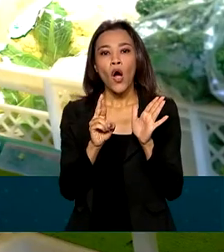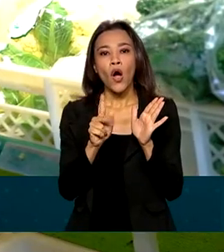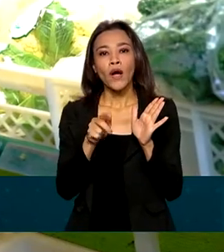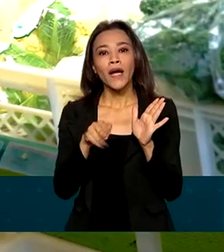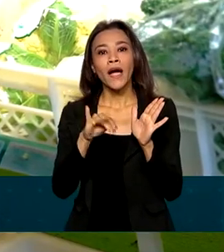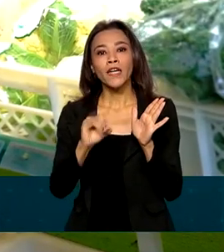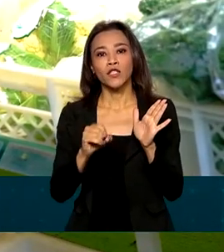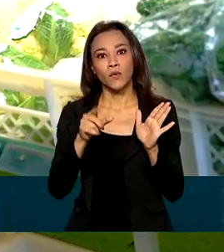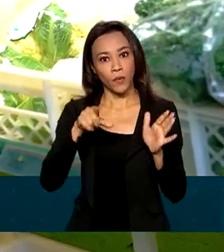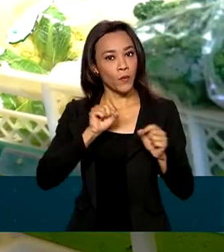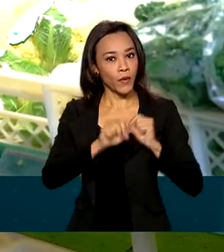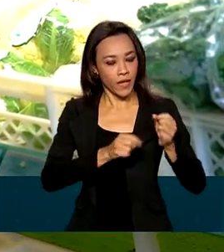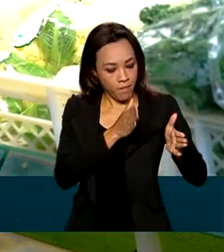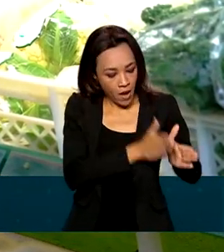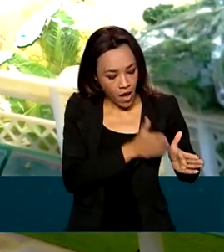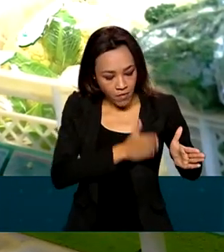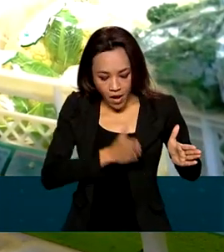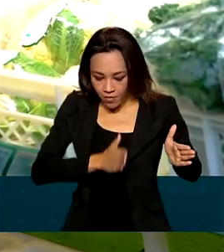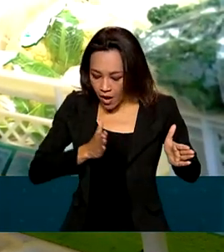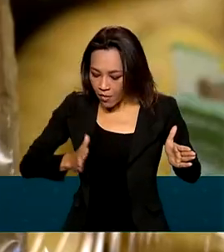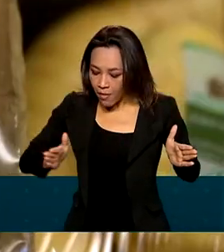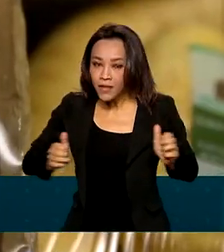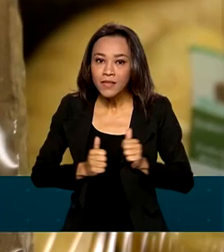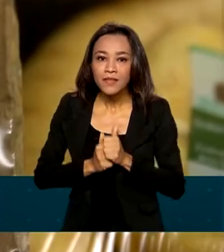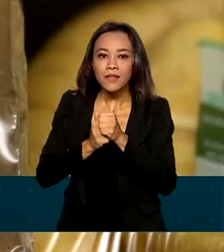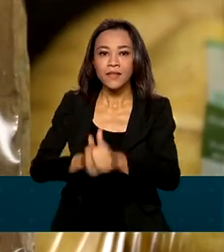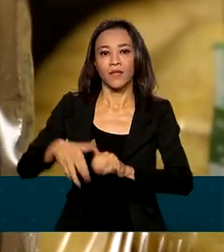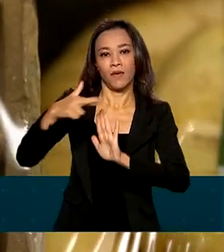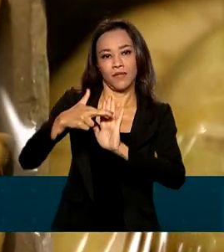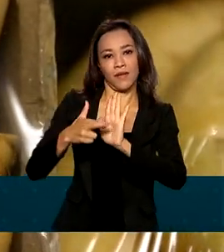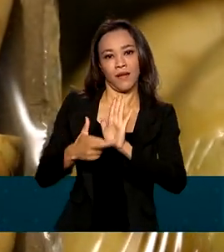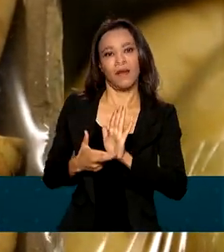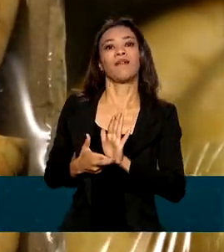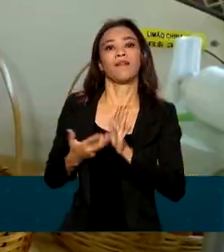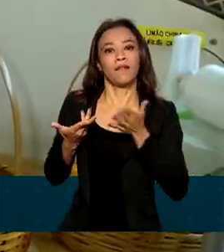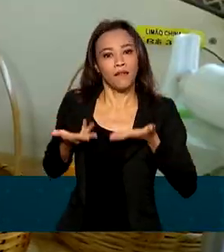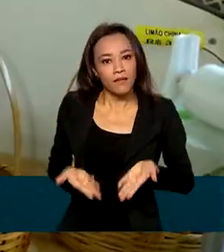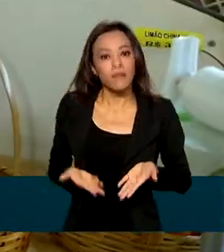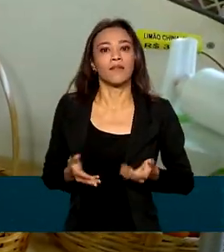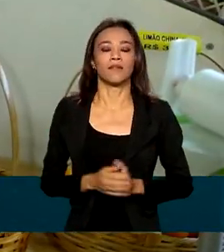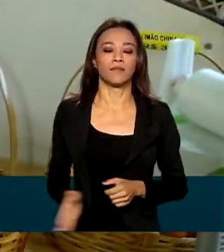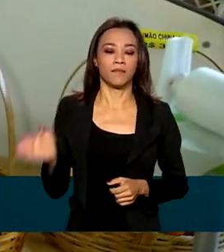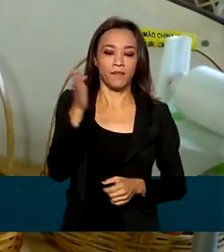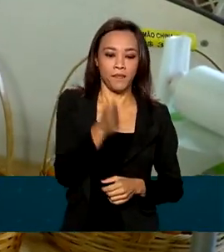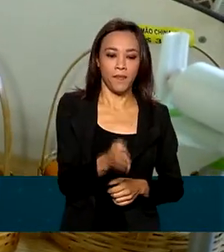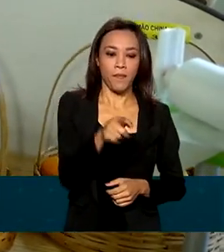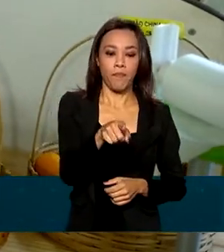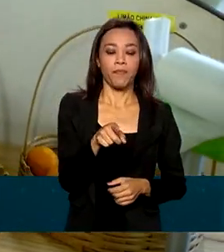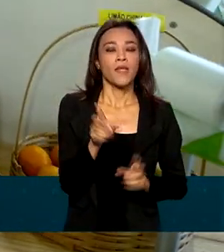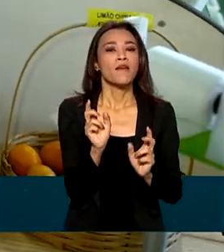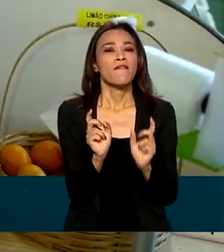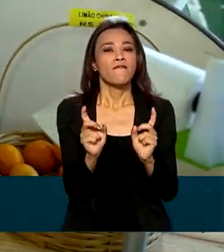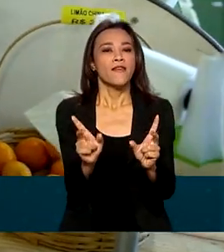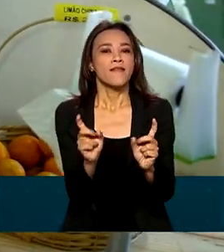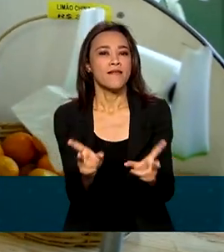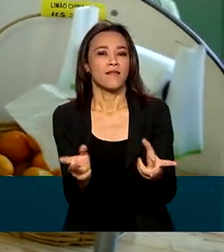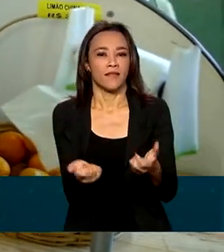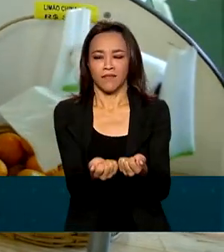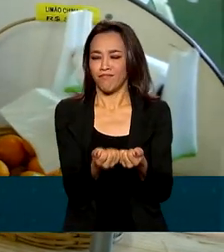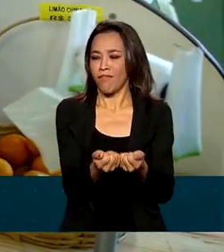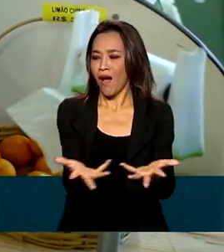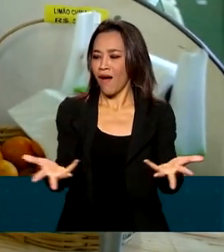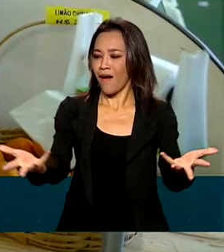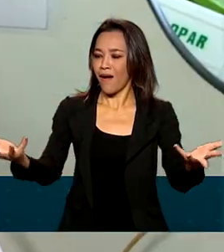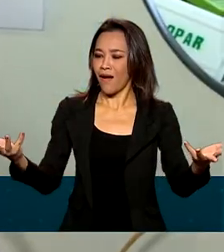todas as etapas de produção passaram pelas diretrizes da agricultura orgânica. No caso das vendas a granel ou